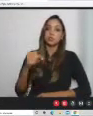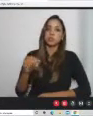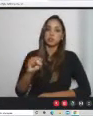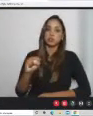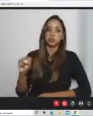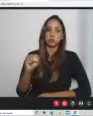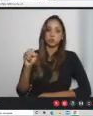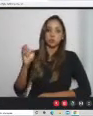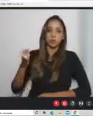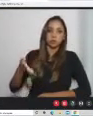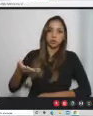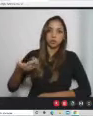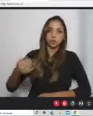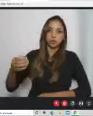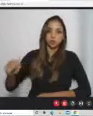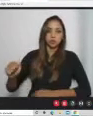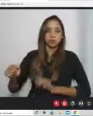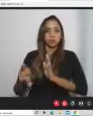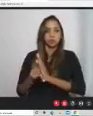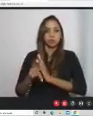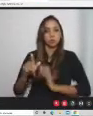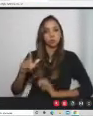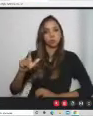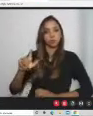788/2021. Vereador Leonardo Lima da Costa